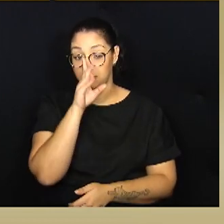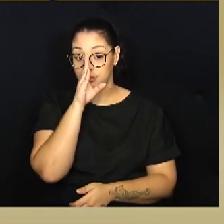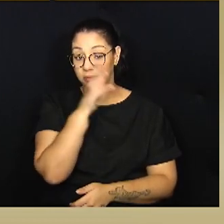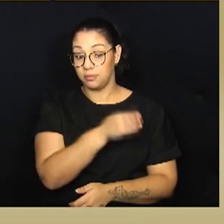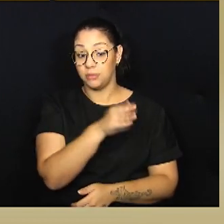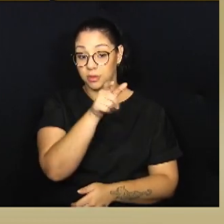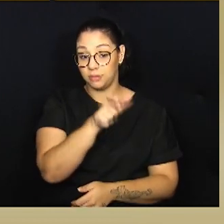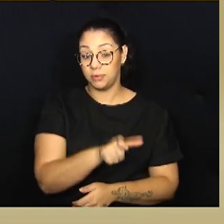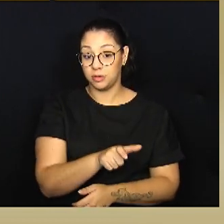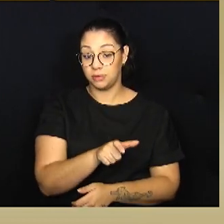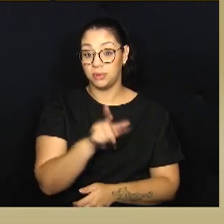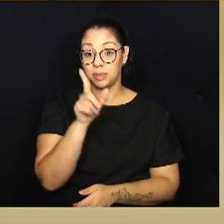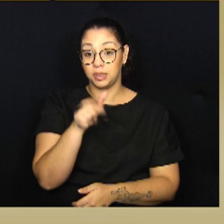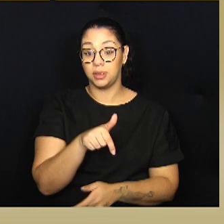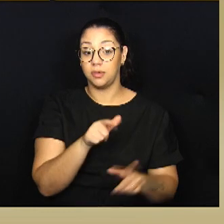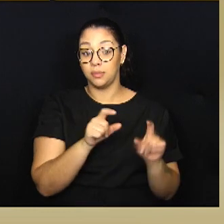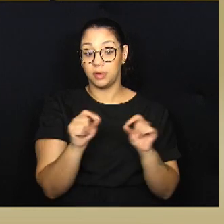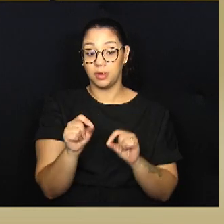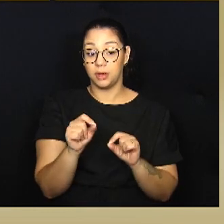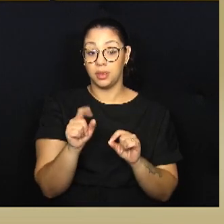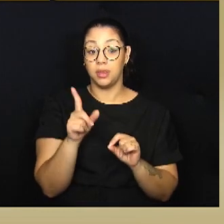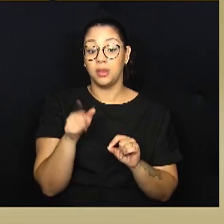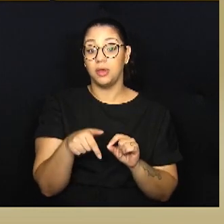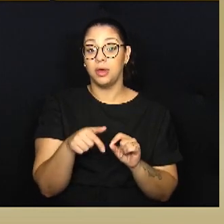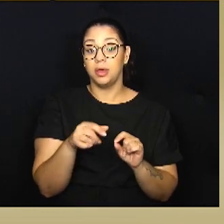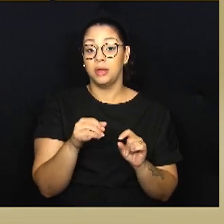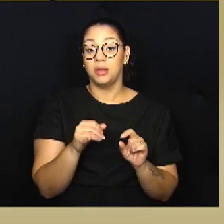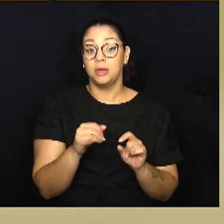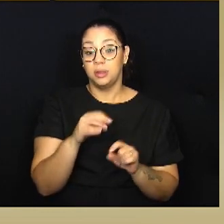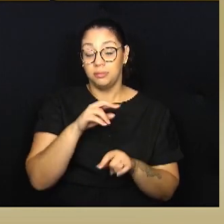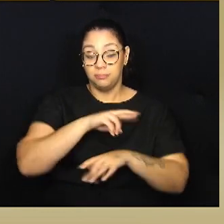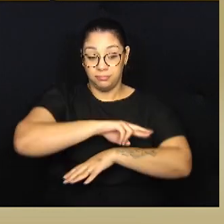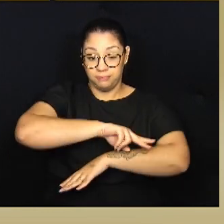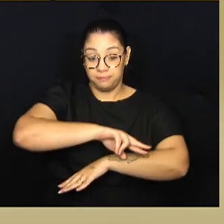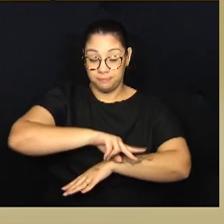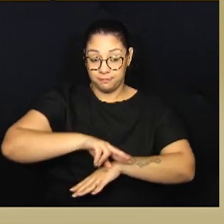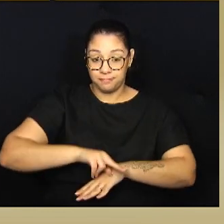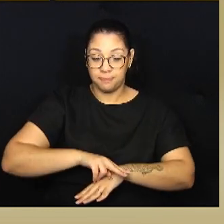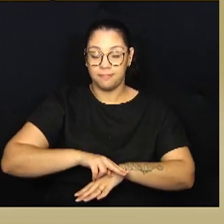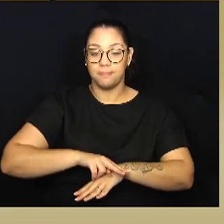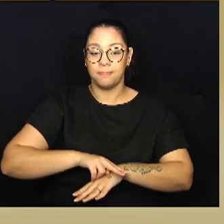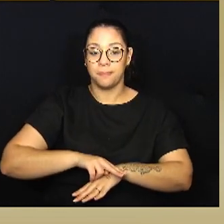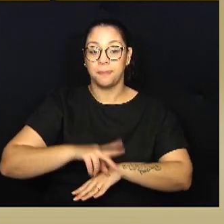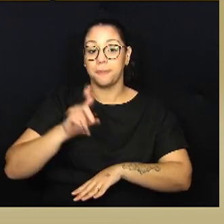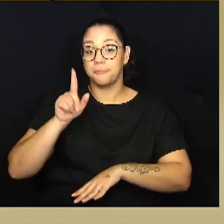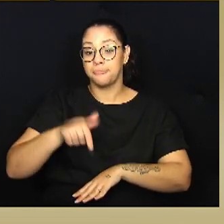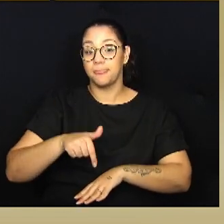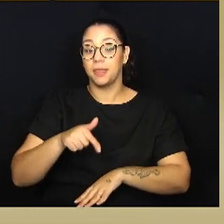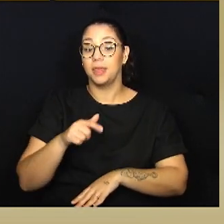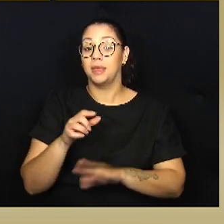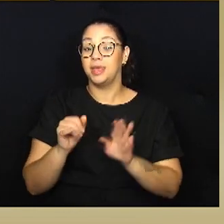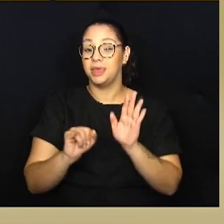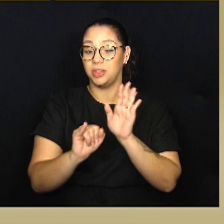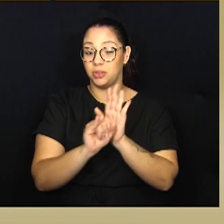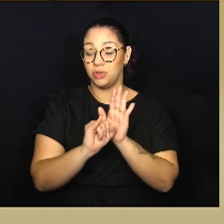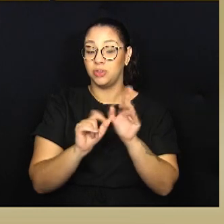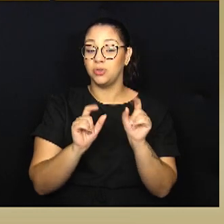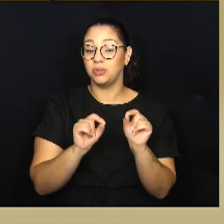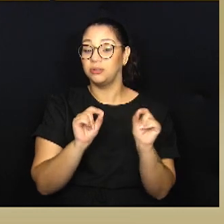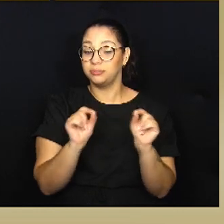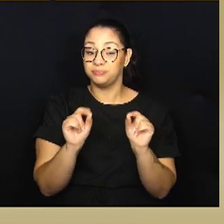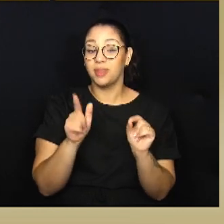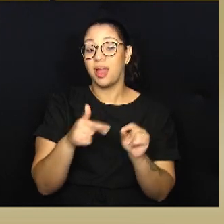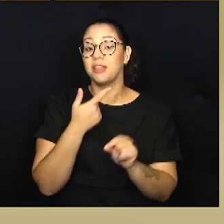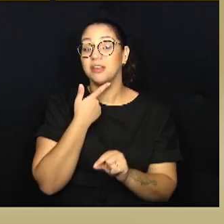alguém, tendo em conta sua origem étnico-racial. Geralmente, se refere à ideologia de que existe